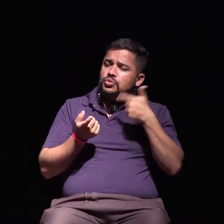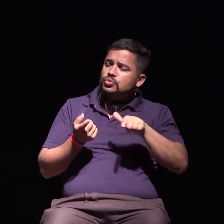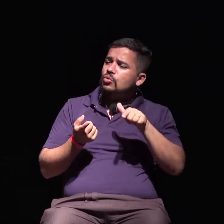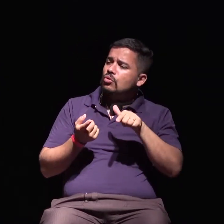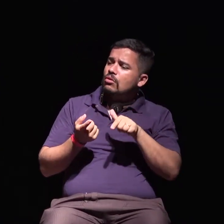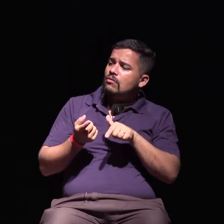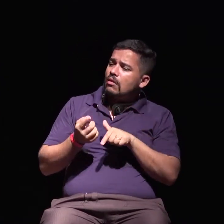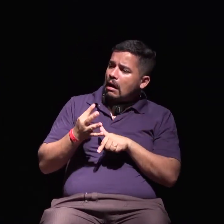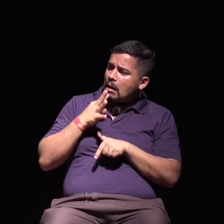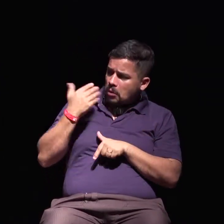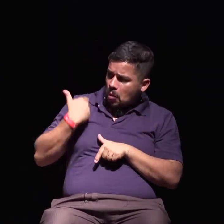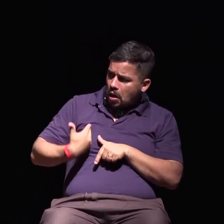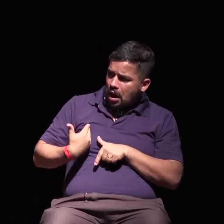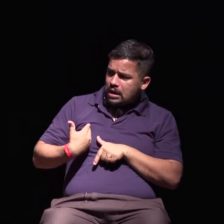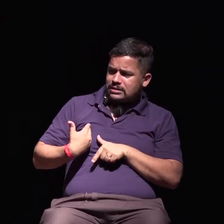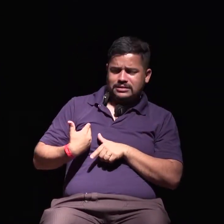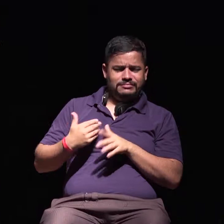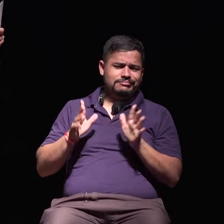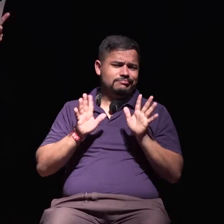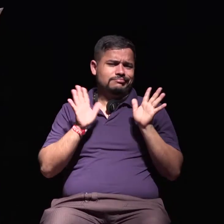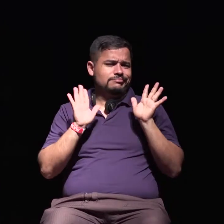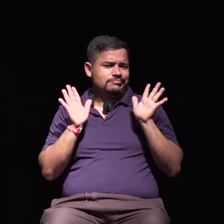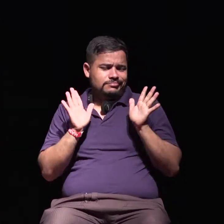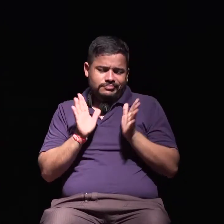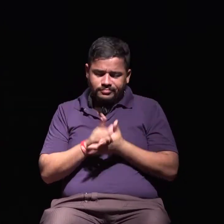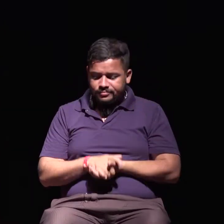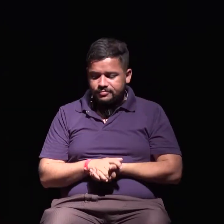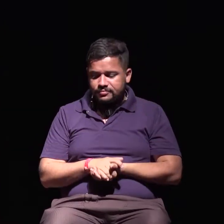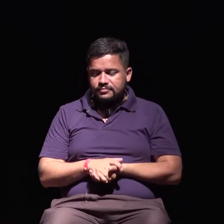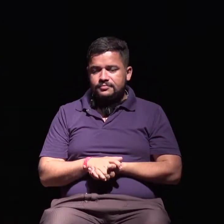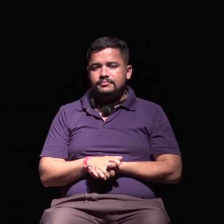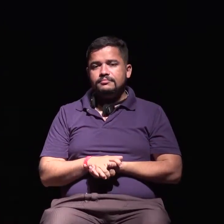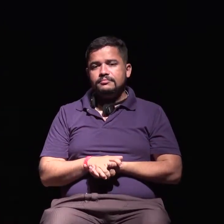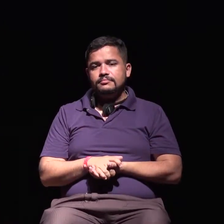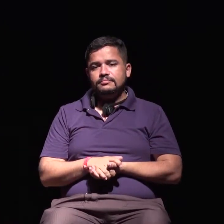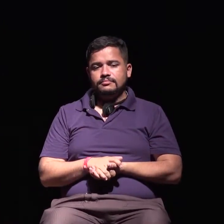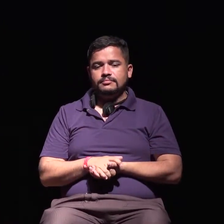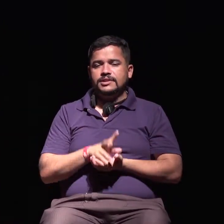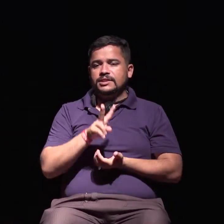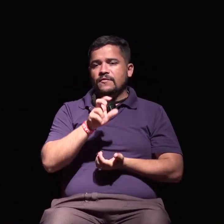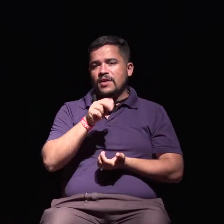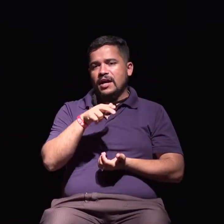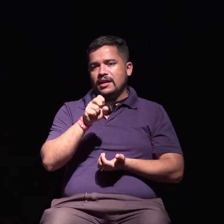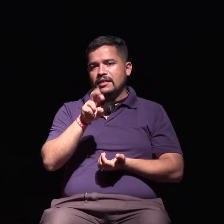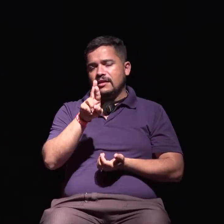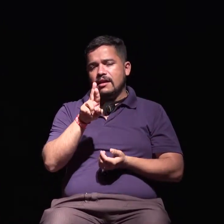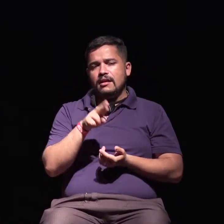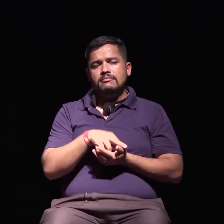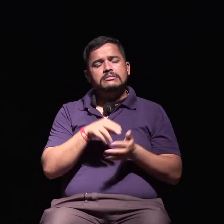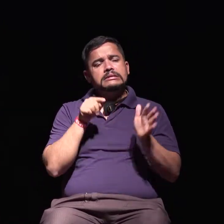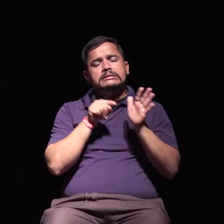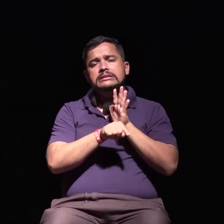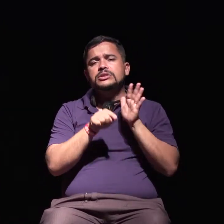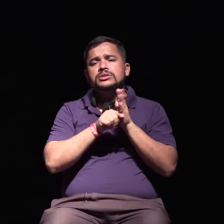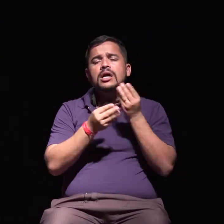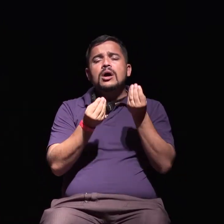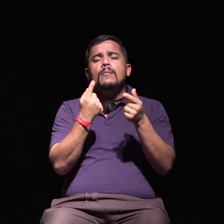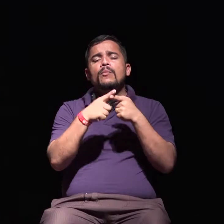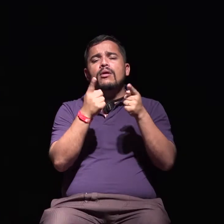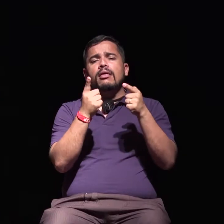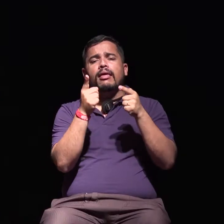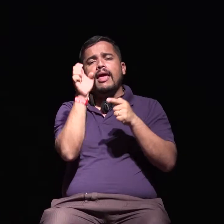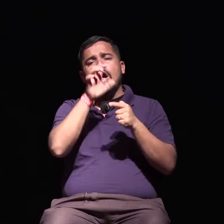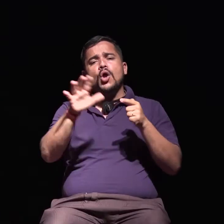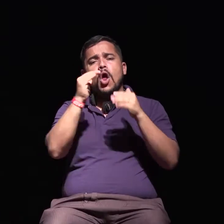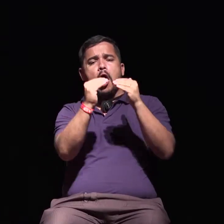me conhece? É claro que não, my dear. Wagner Schwartz passa a questionar a soberania da Europa como